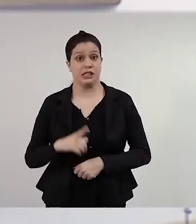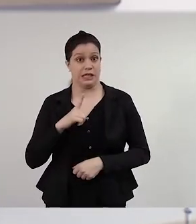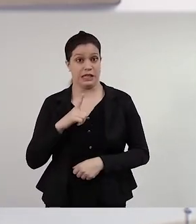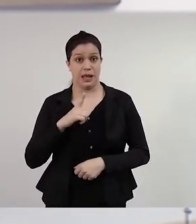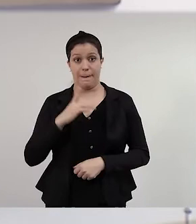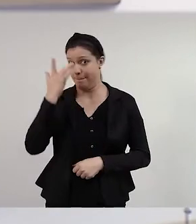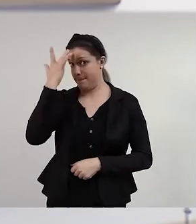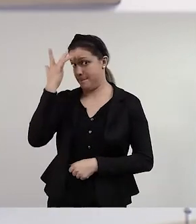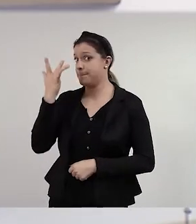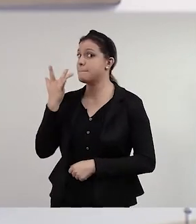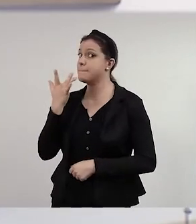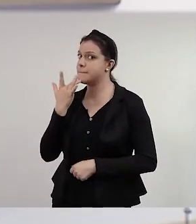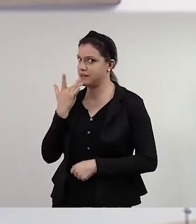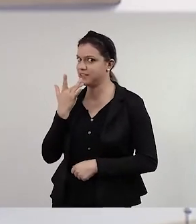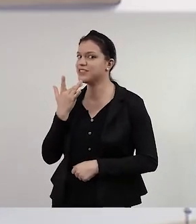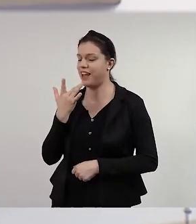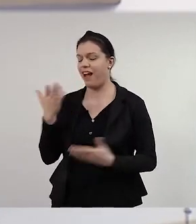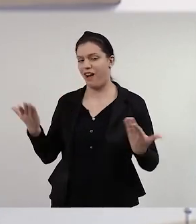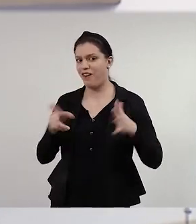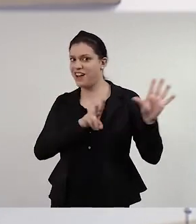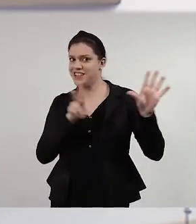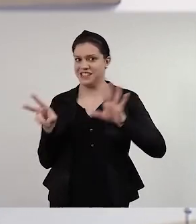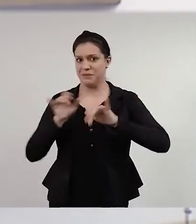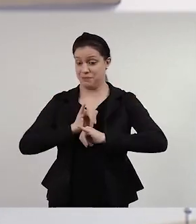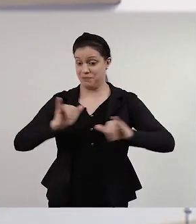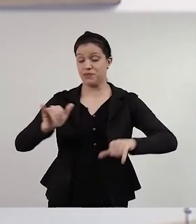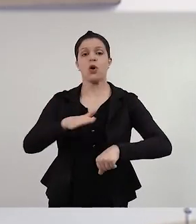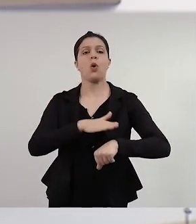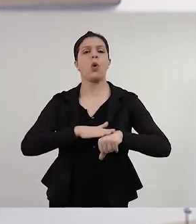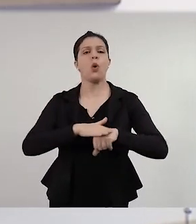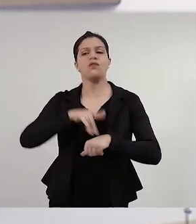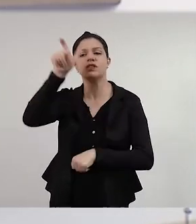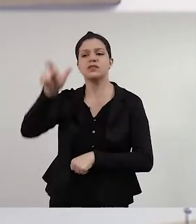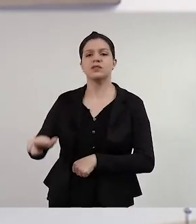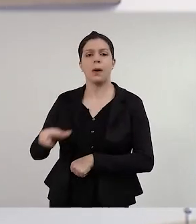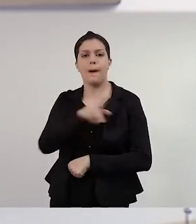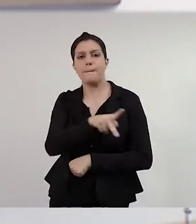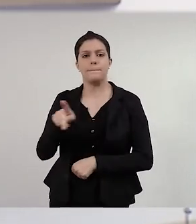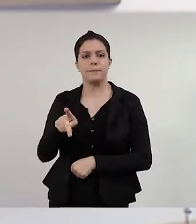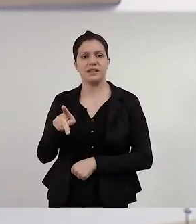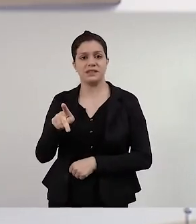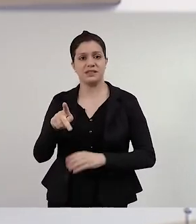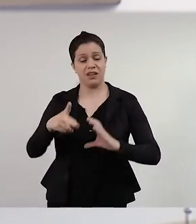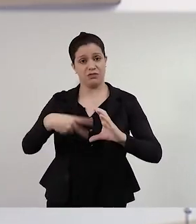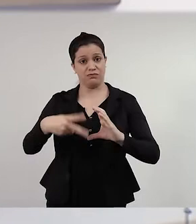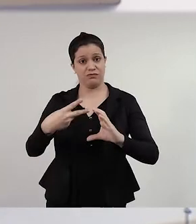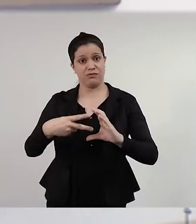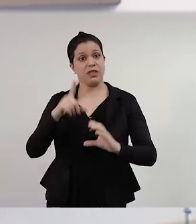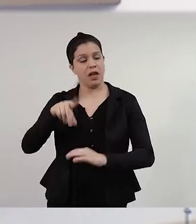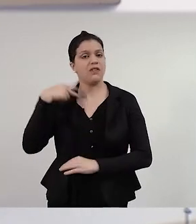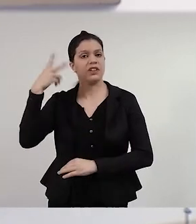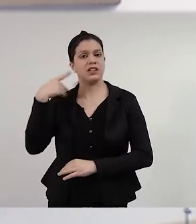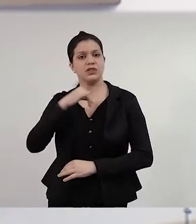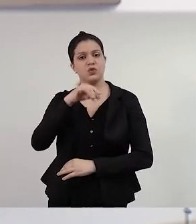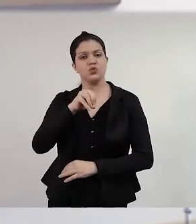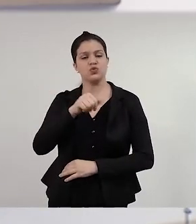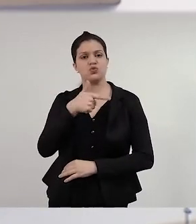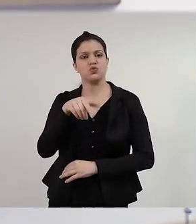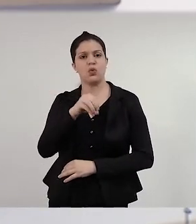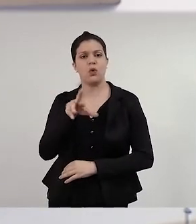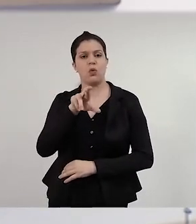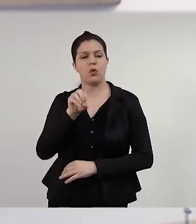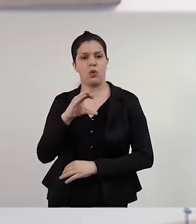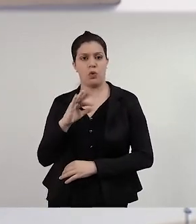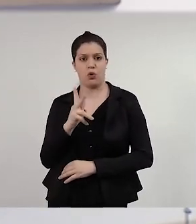quando quiser na internet. O Personalidades é uma das estreias da semana e conversou com o presidente da Câmara Municipal de